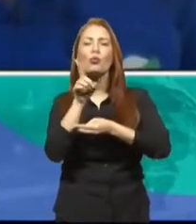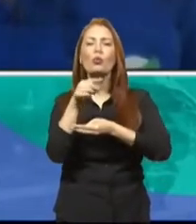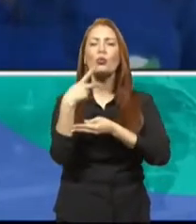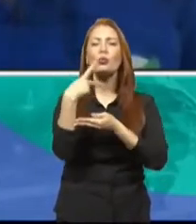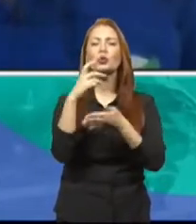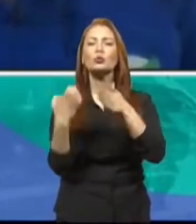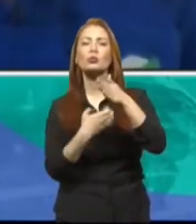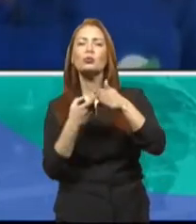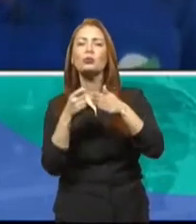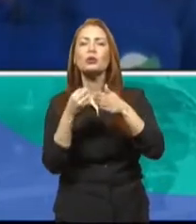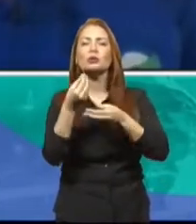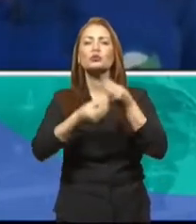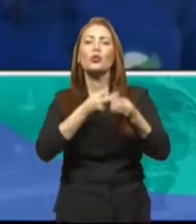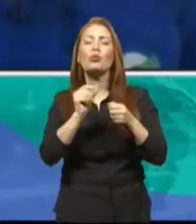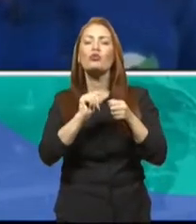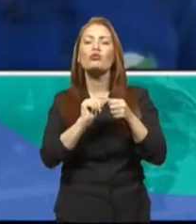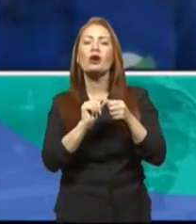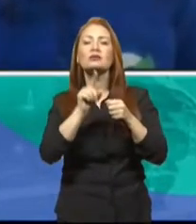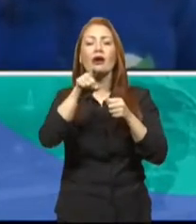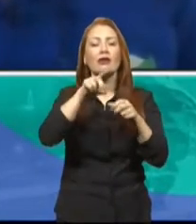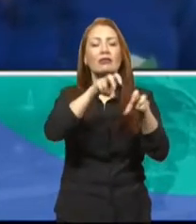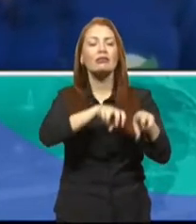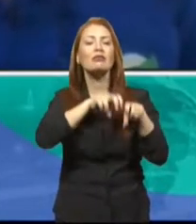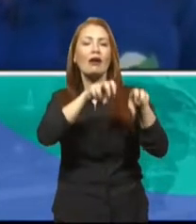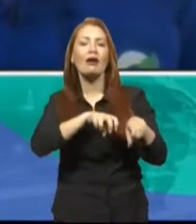fazem hoje aí no interior do estado?